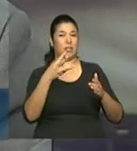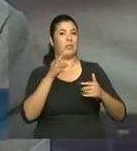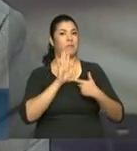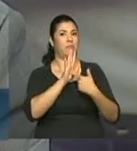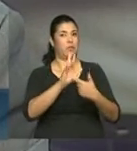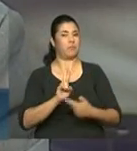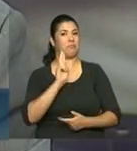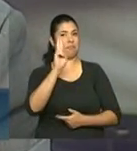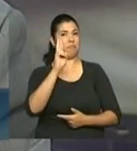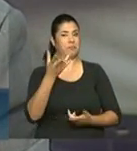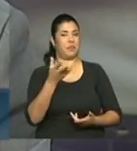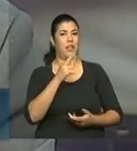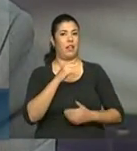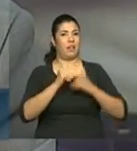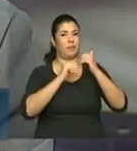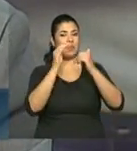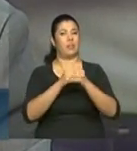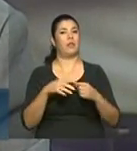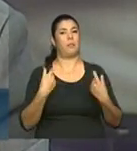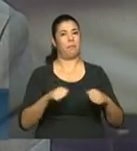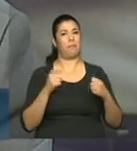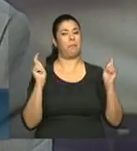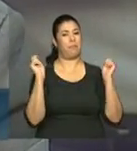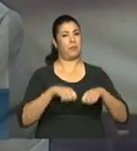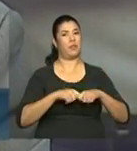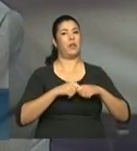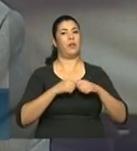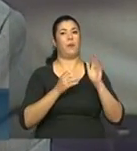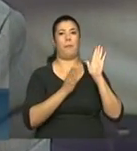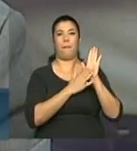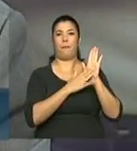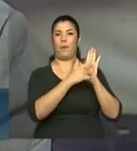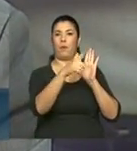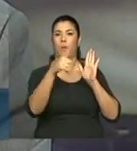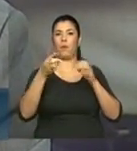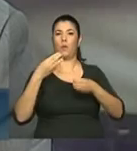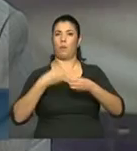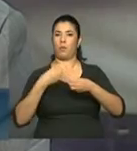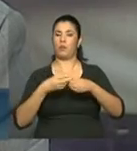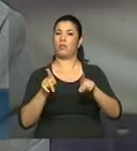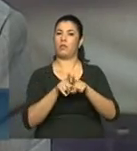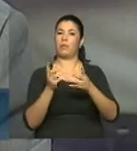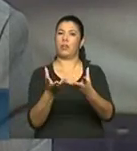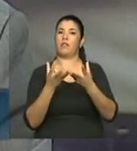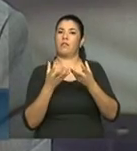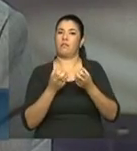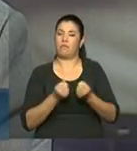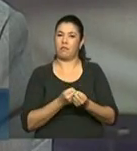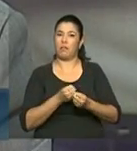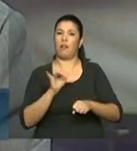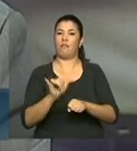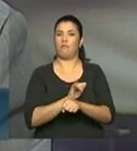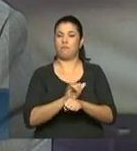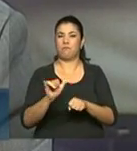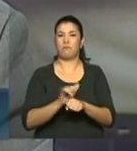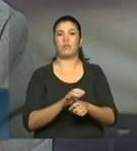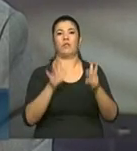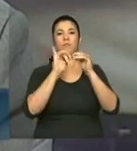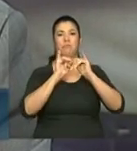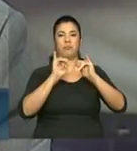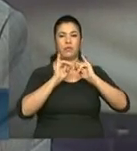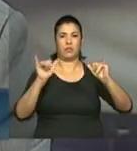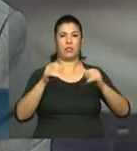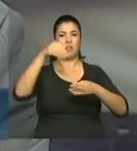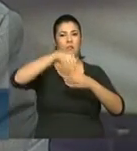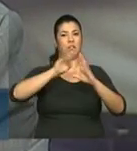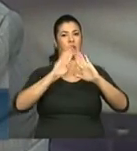mostrou positivo. Portanto, estará em aberta a possibilidade de todos os municípios brasileiros aderirem ao momento de fazer a campanha